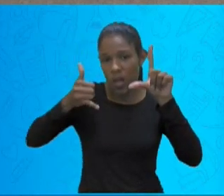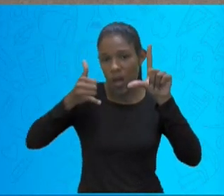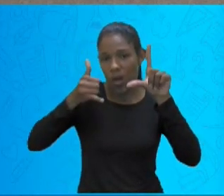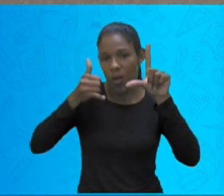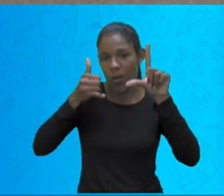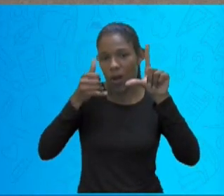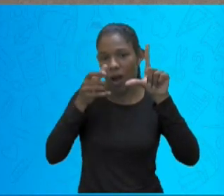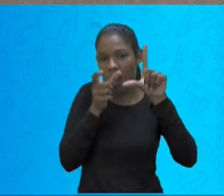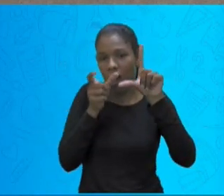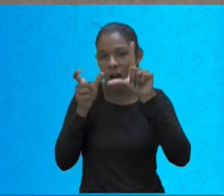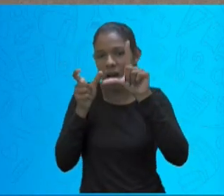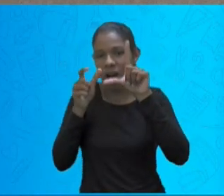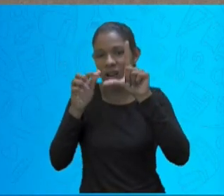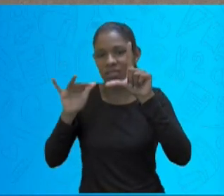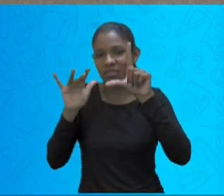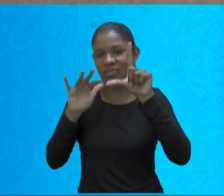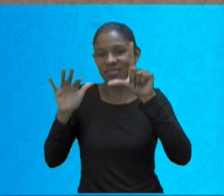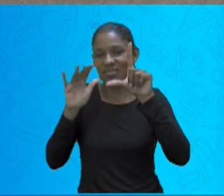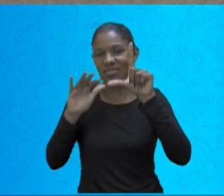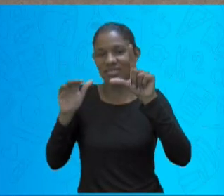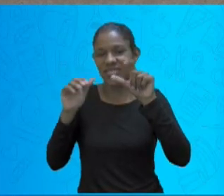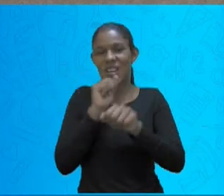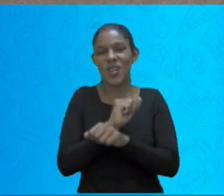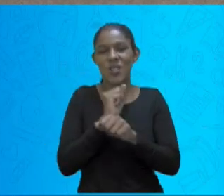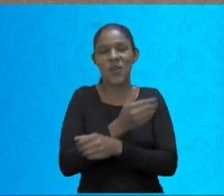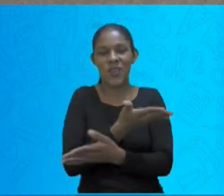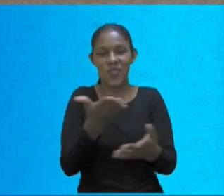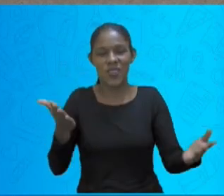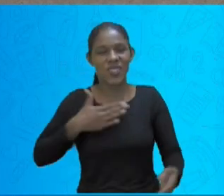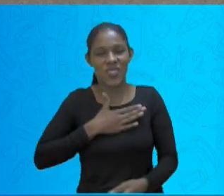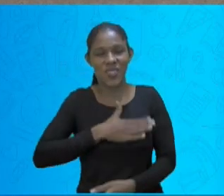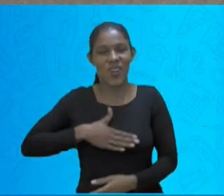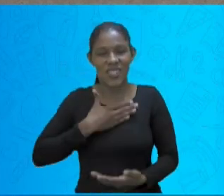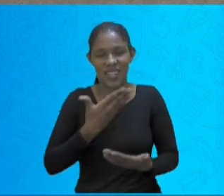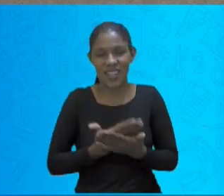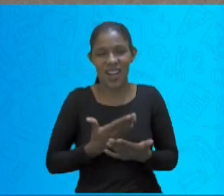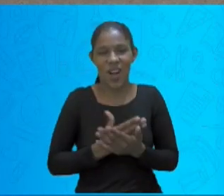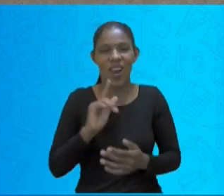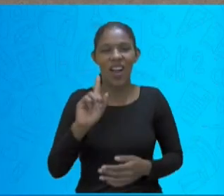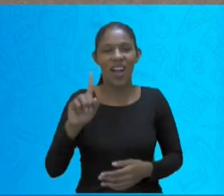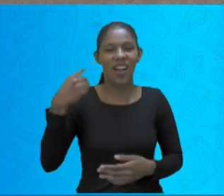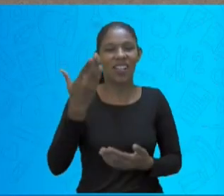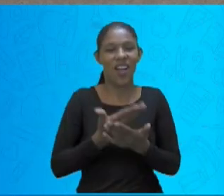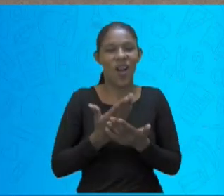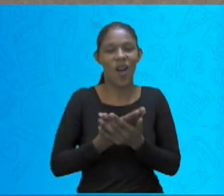para a imagem que aparece ao lado. Espero que tenham gostado. Até a próxima.